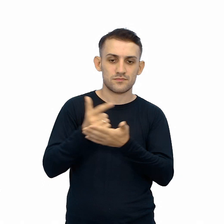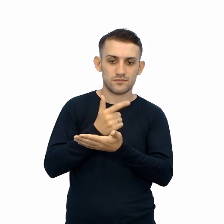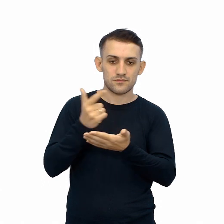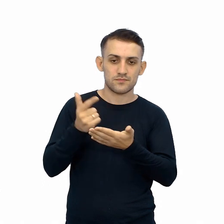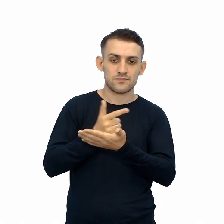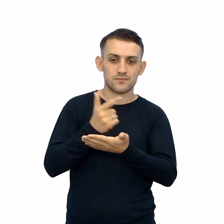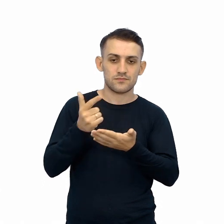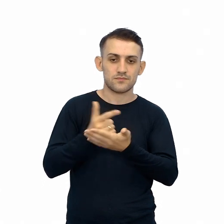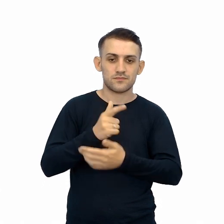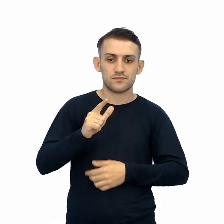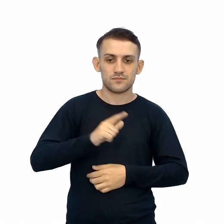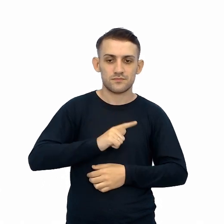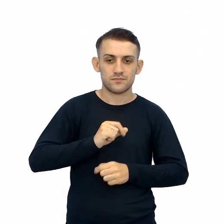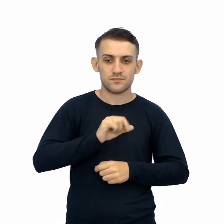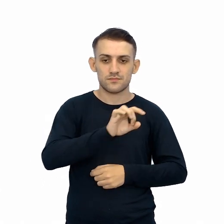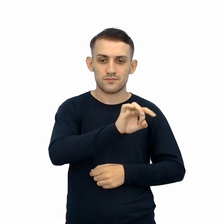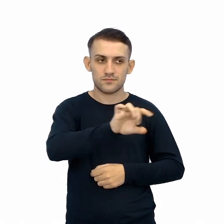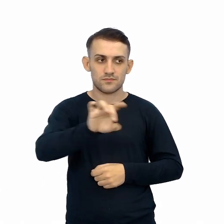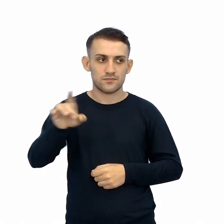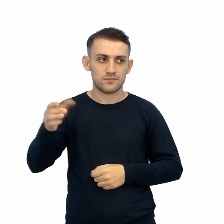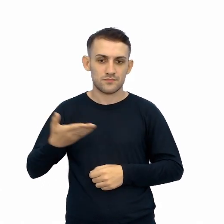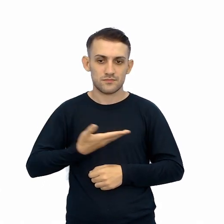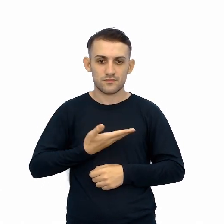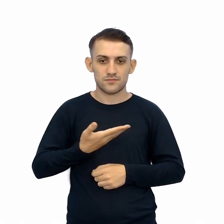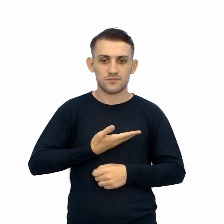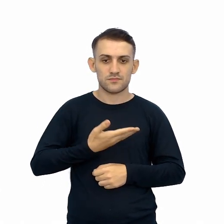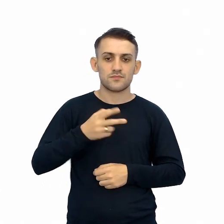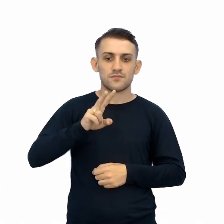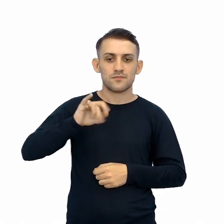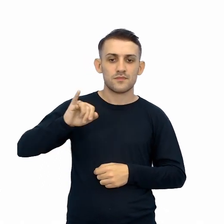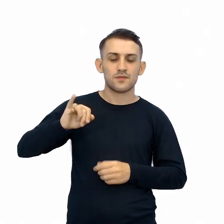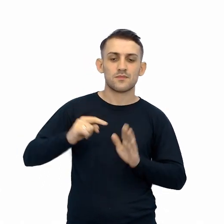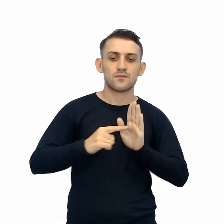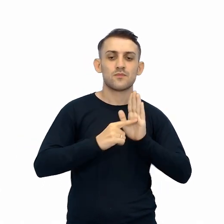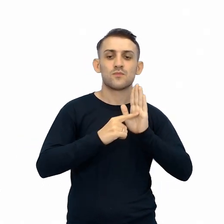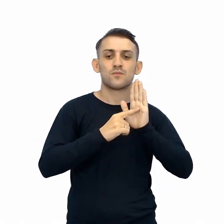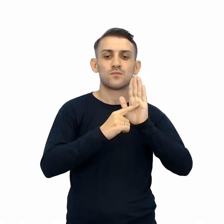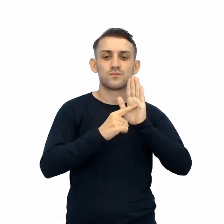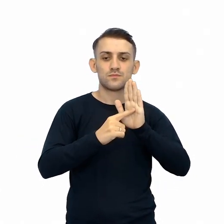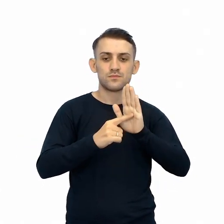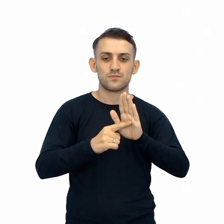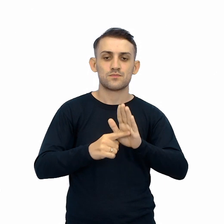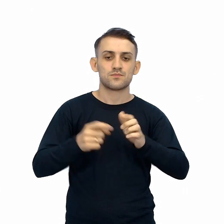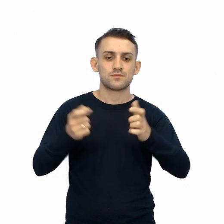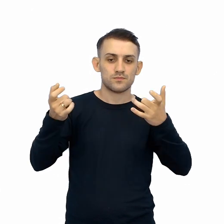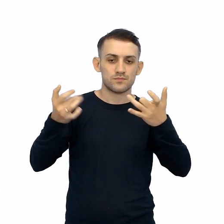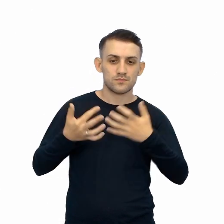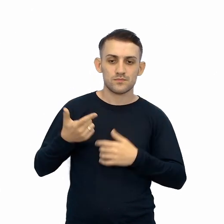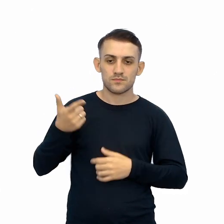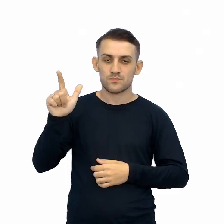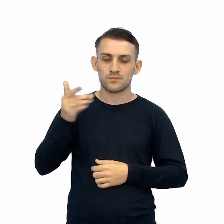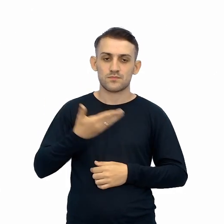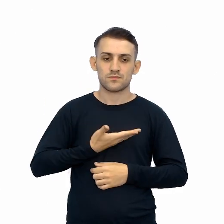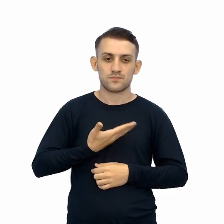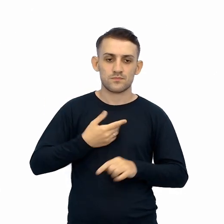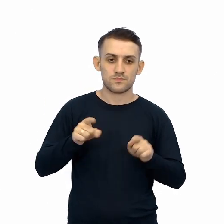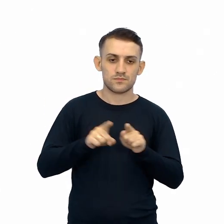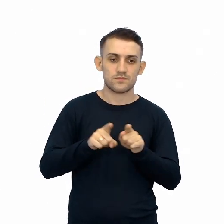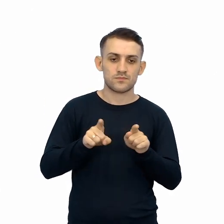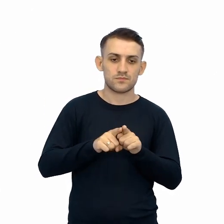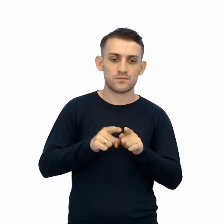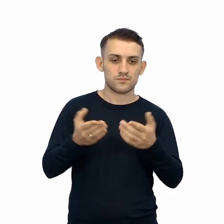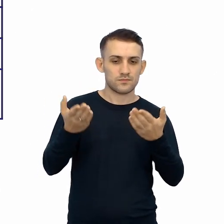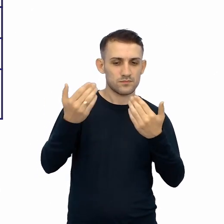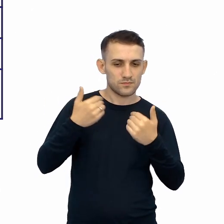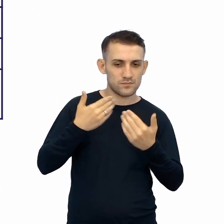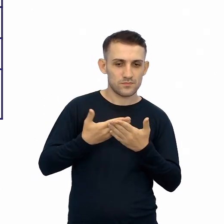já dissemos, cada colega vai indicar um conto para o restante da turma. Vamos às